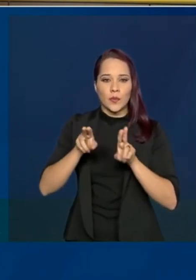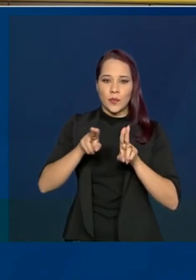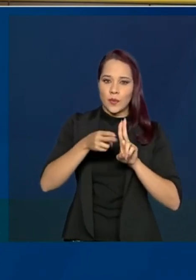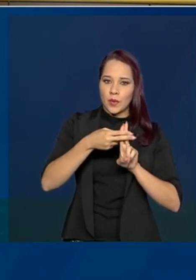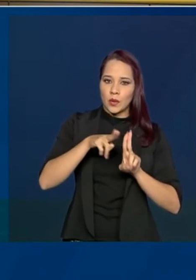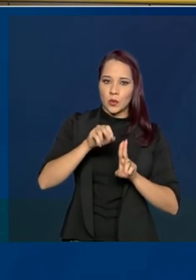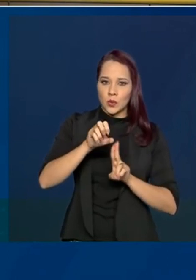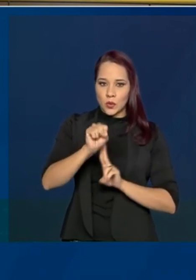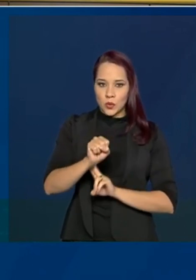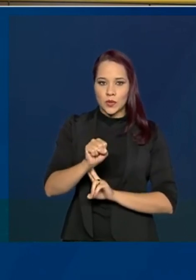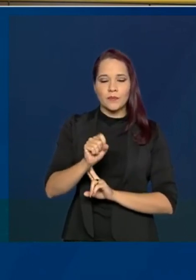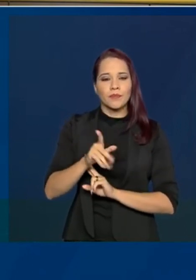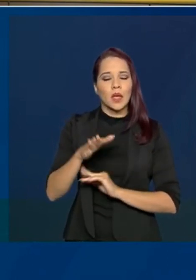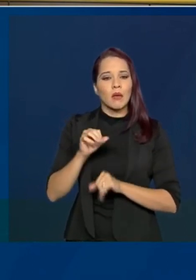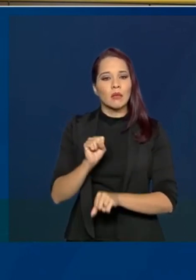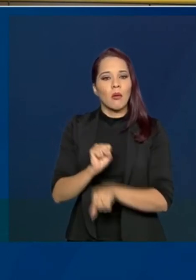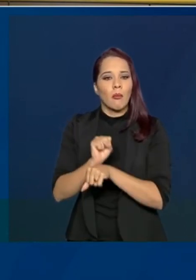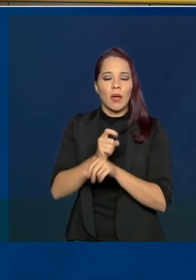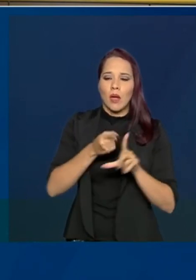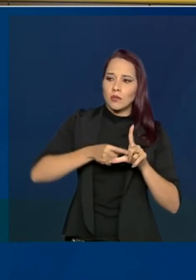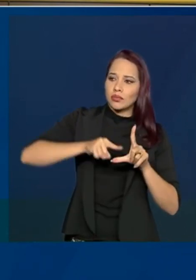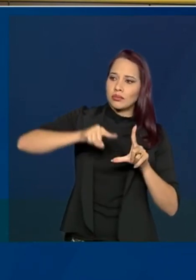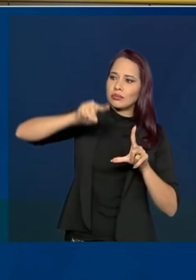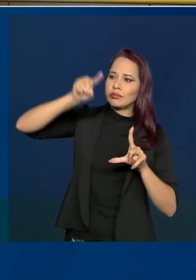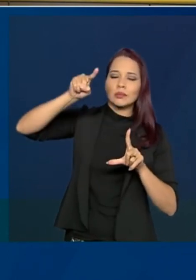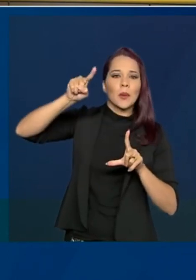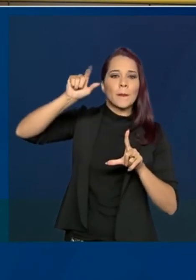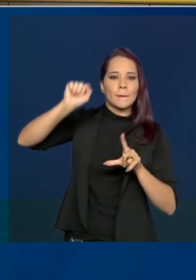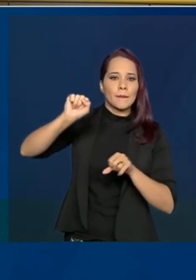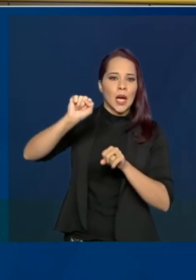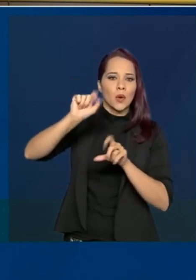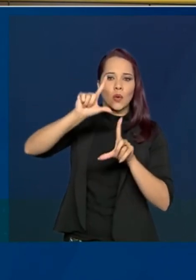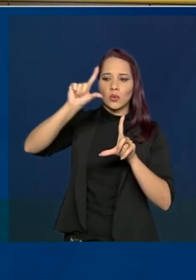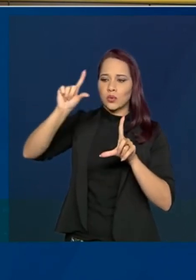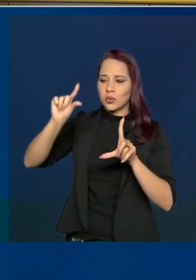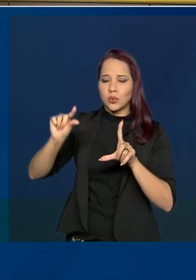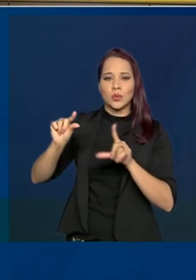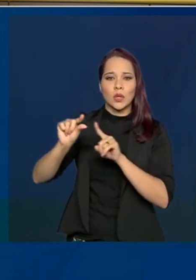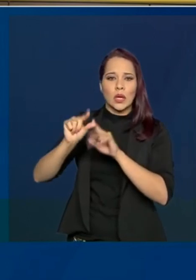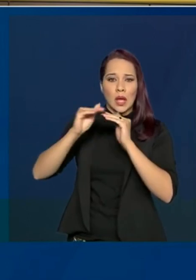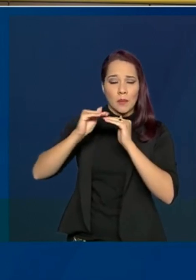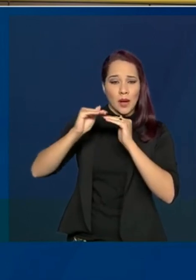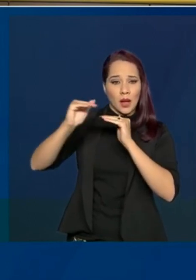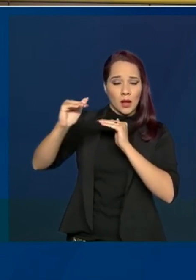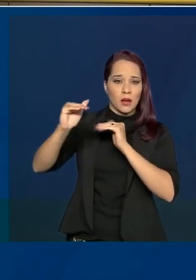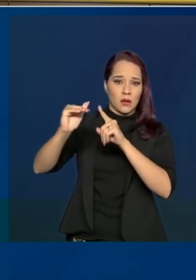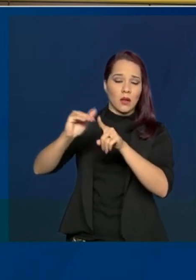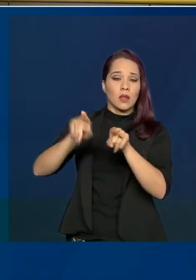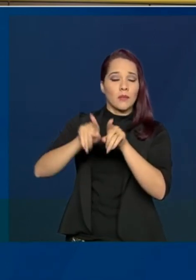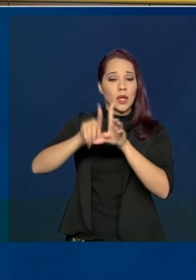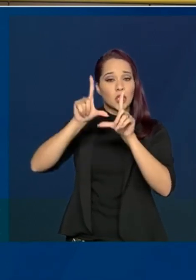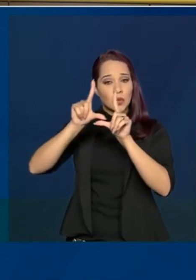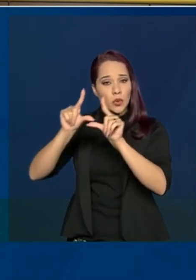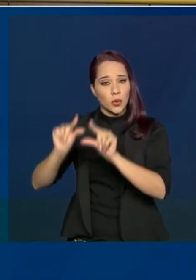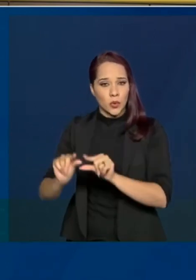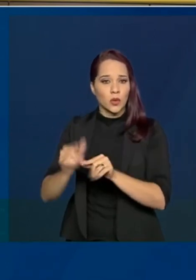Saúde, interromper a curva, o crescente de curva, mantendo ela e, inclusive, diminuindo